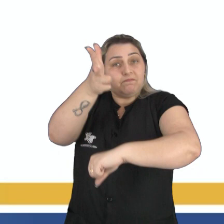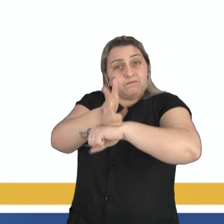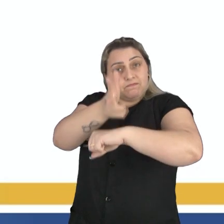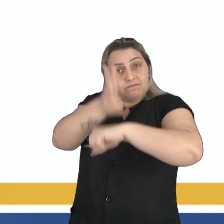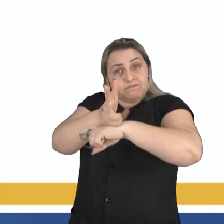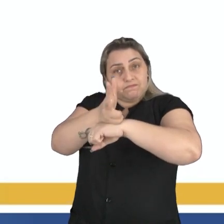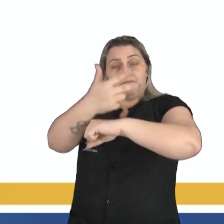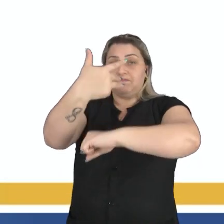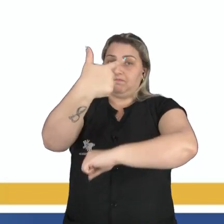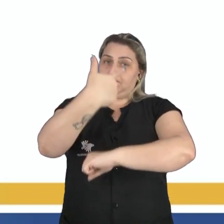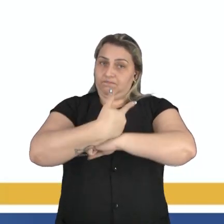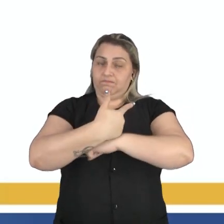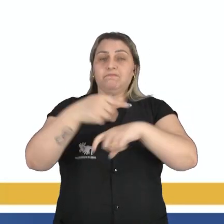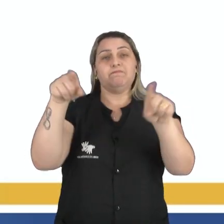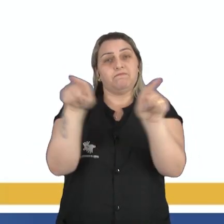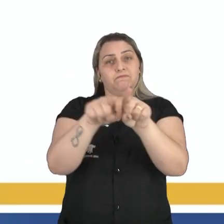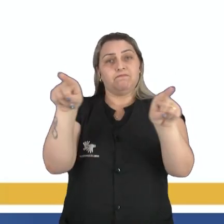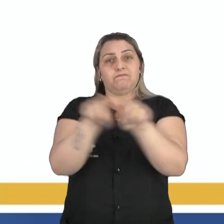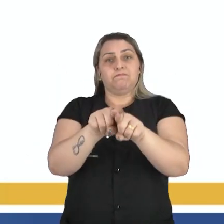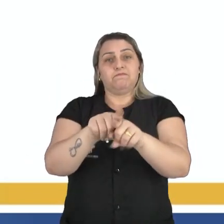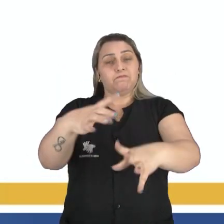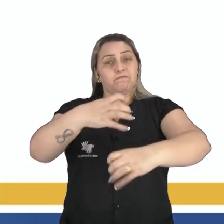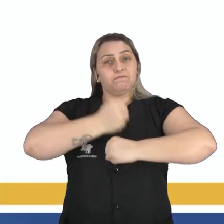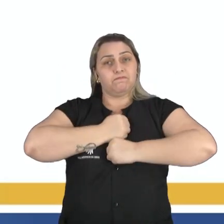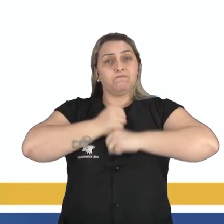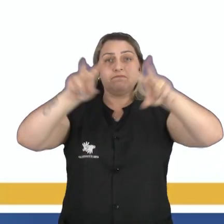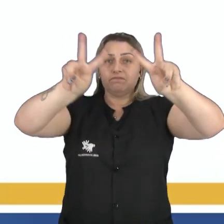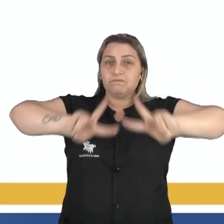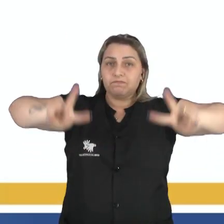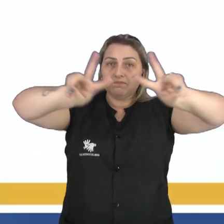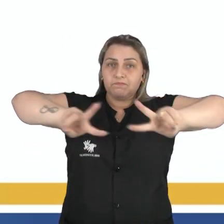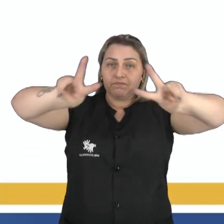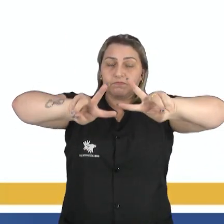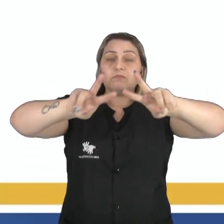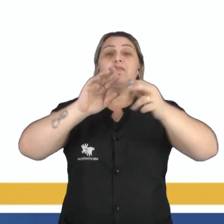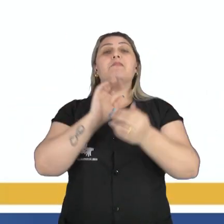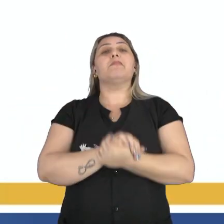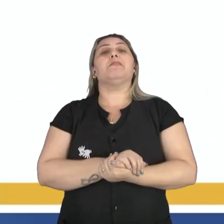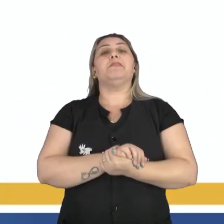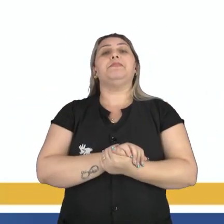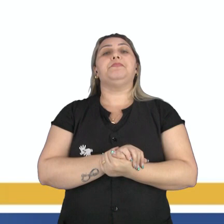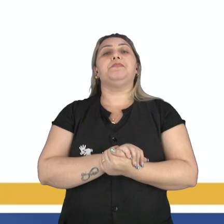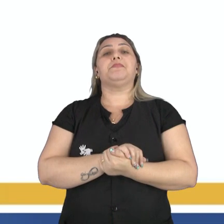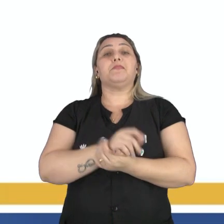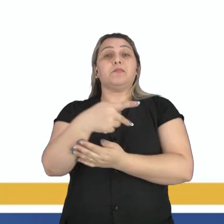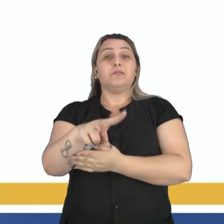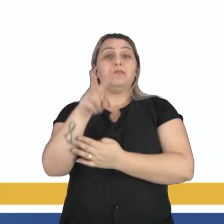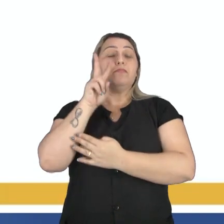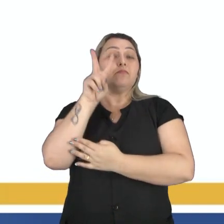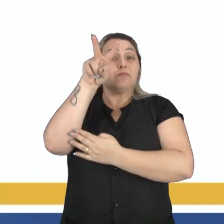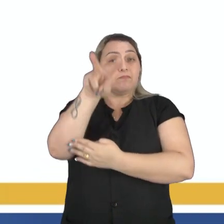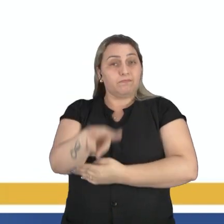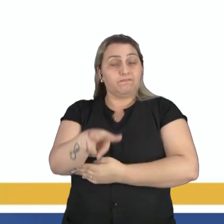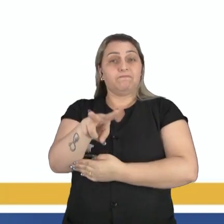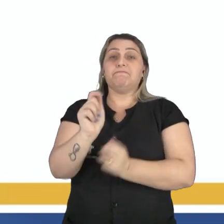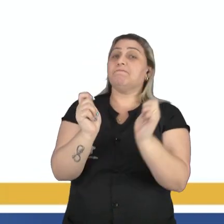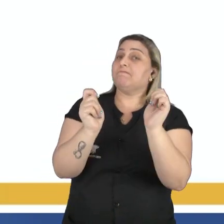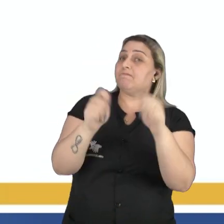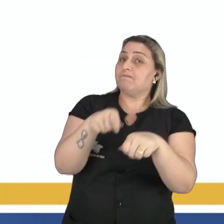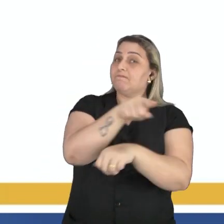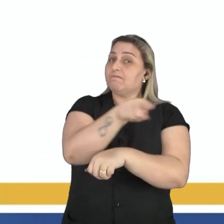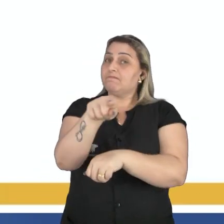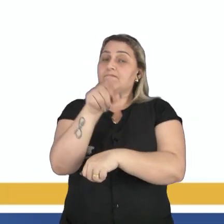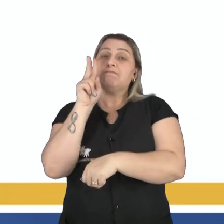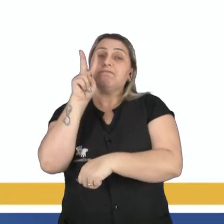está me filmando, também é um domínio do visível. Aquilo que a tua vista abarca, que é possível